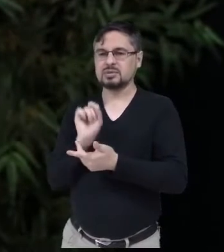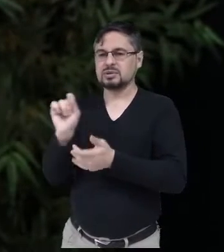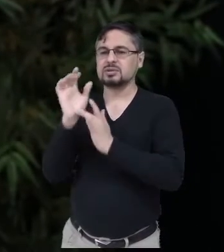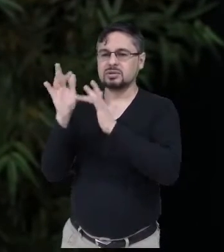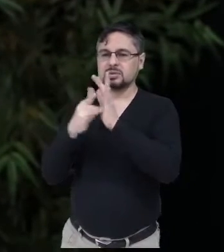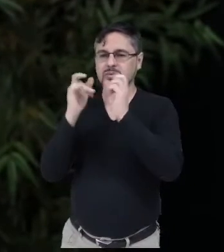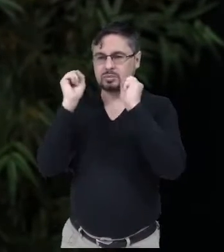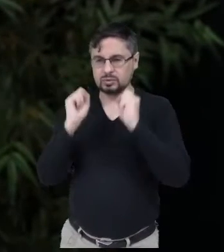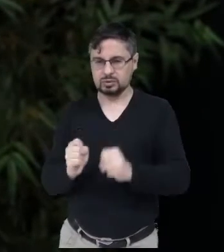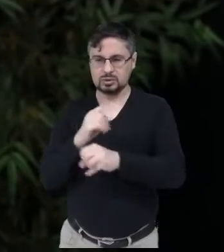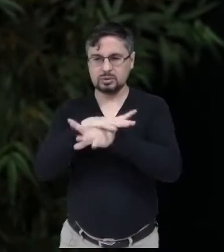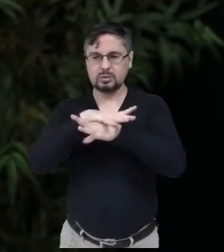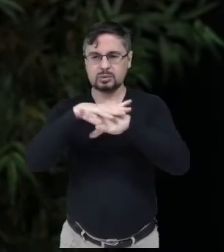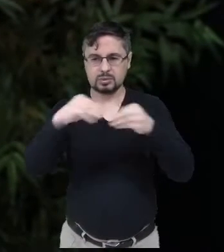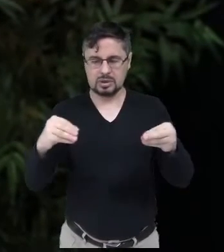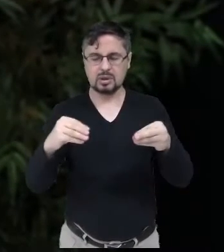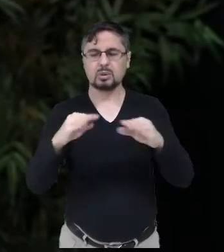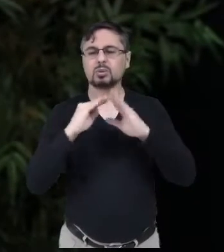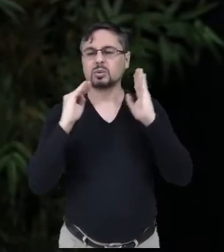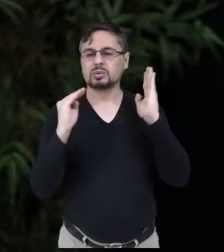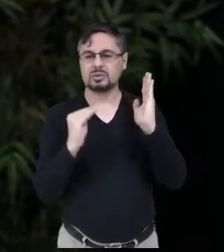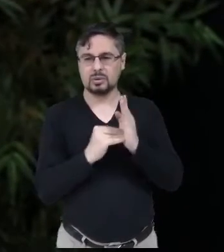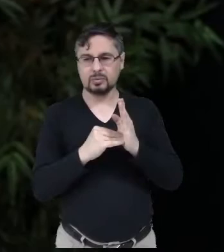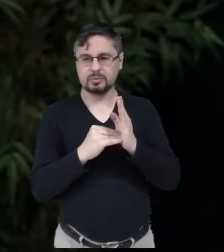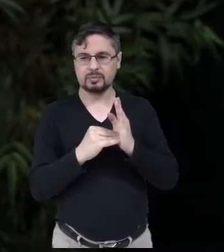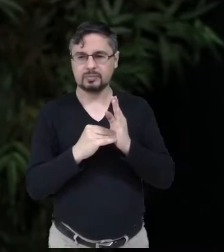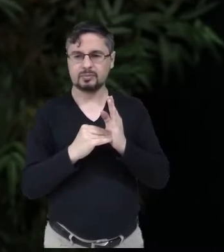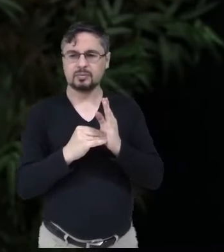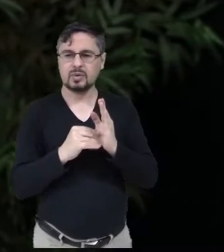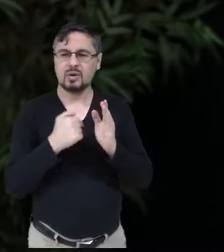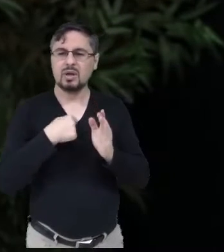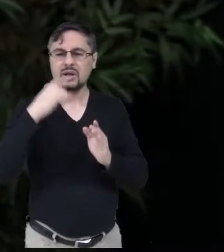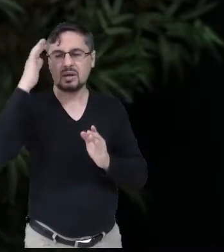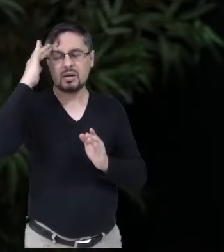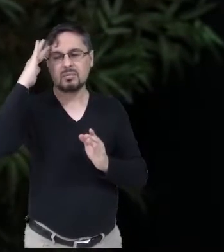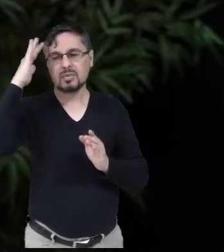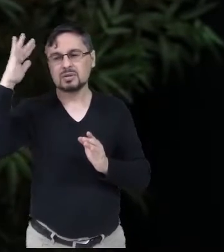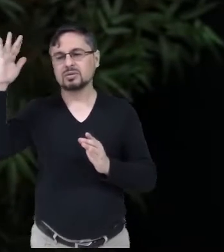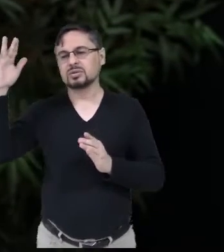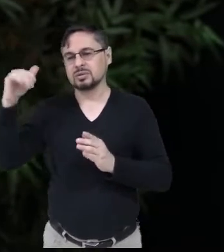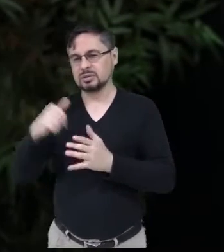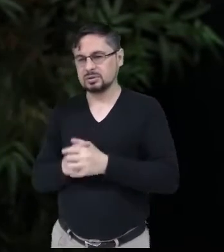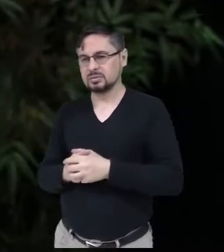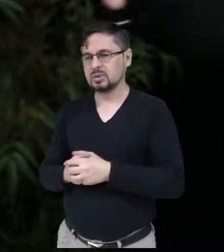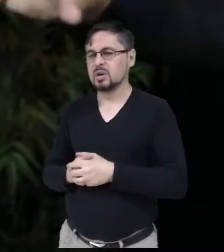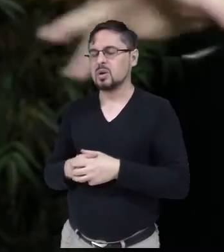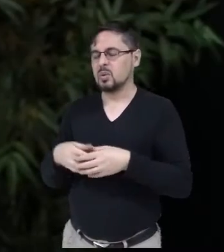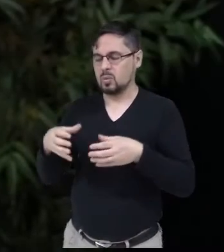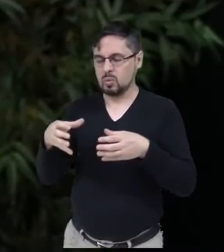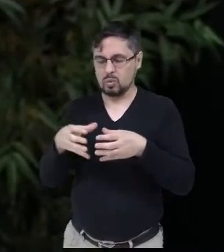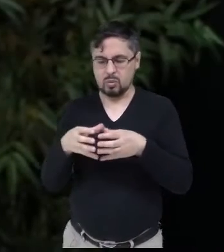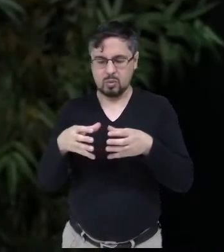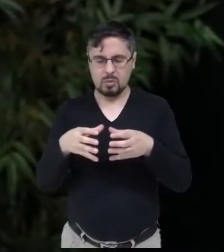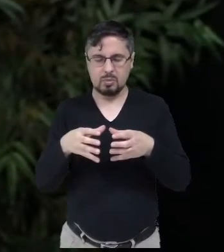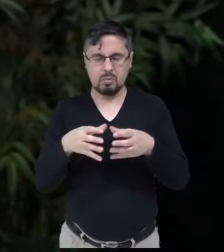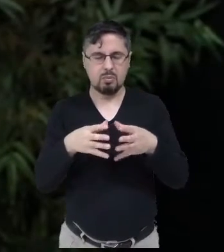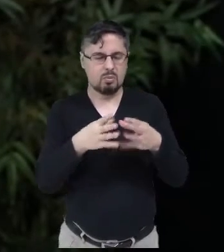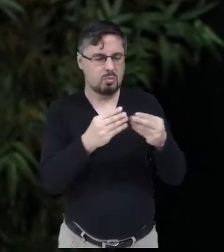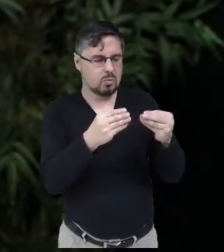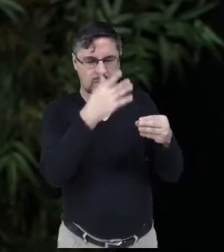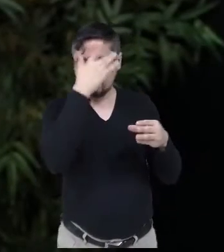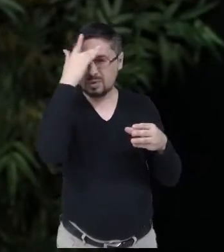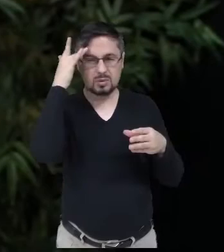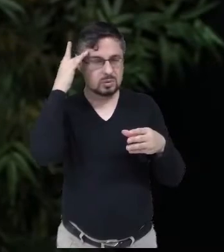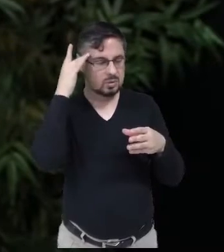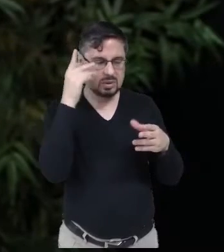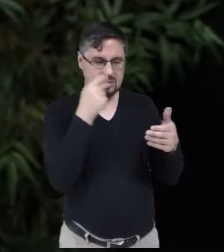podia curá-lo de uma vez por todas. Agora imagine comigo, as multidões aglomerando-se ao redor do Salvador. Imagine a